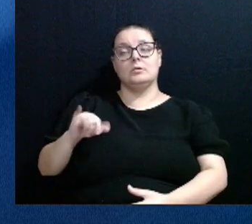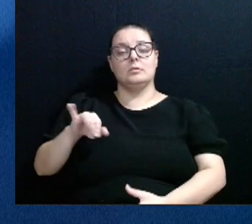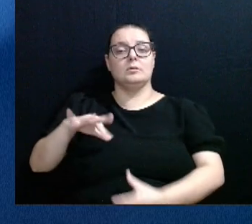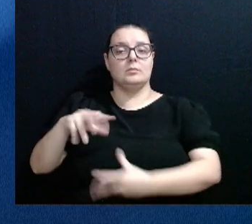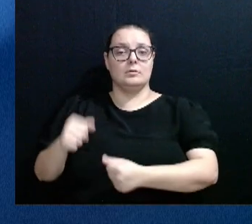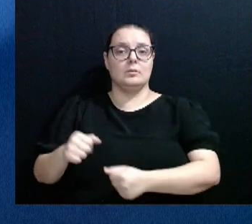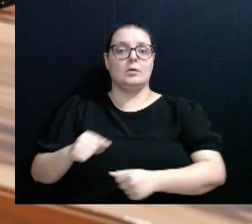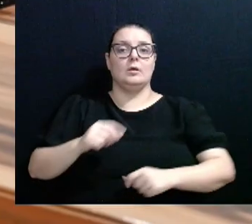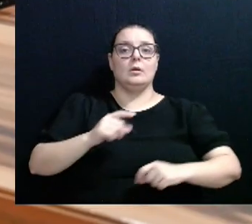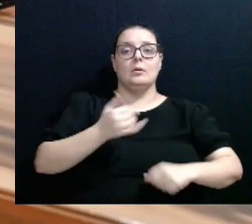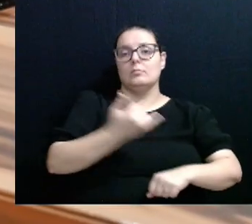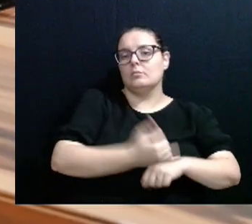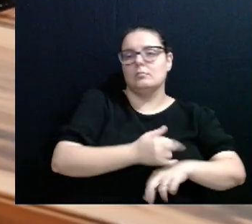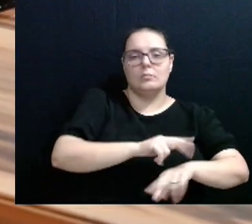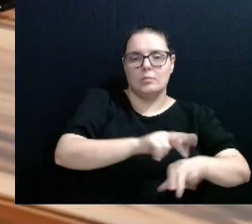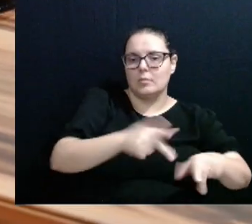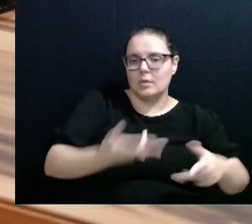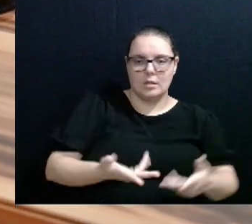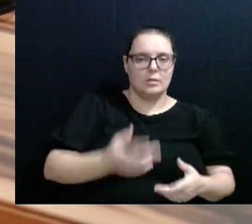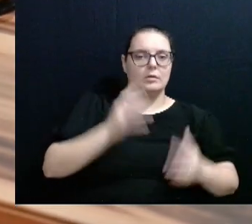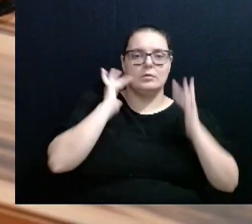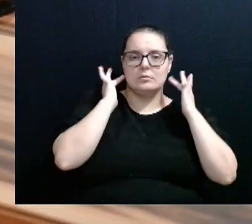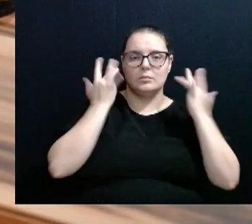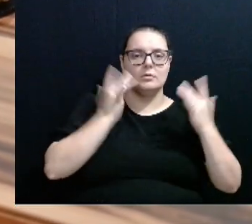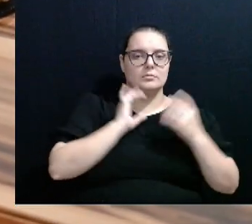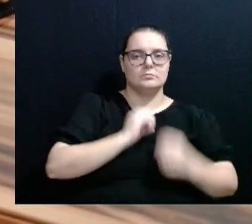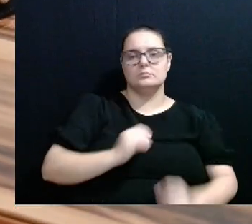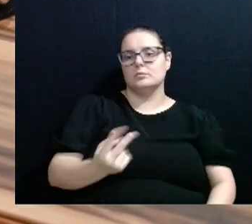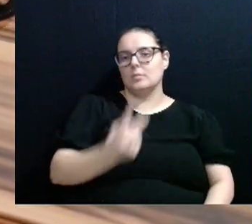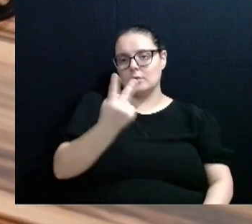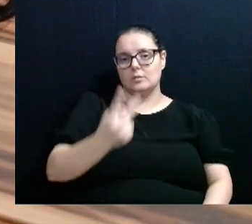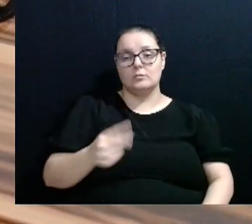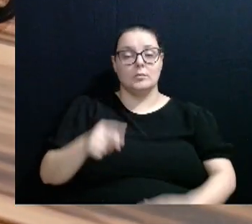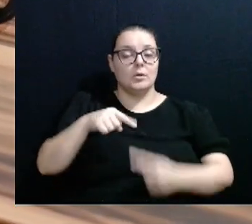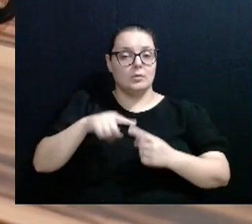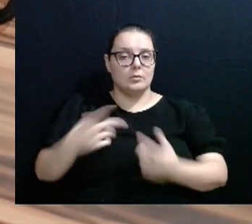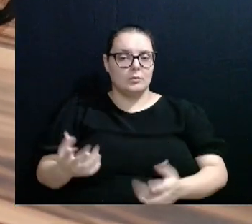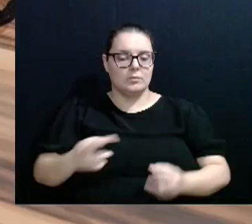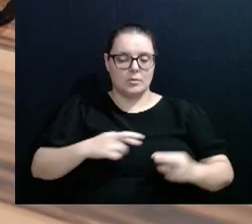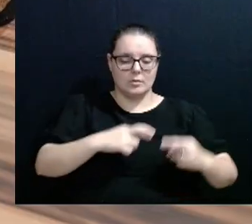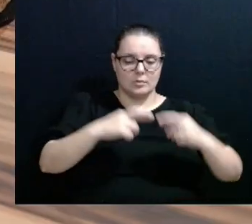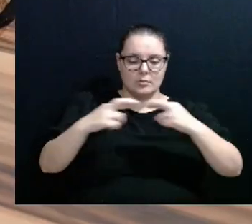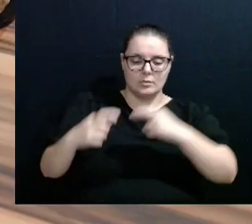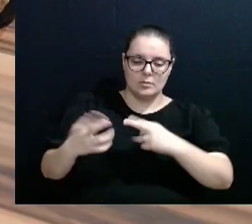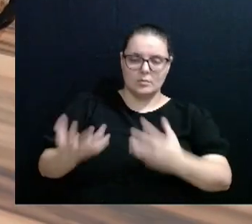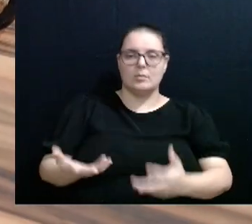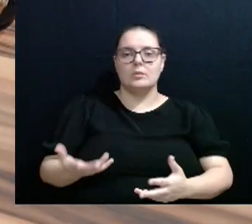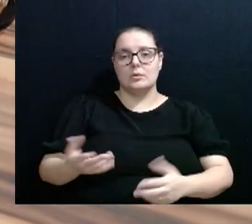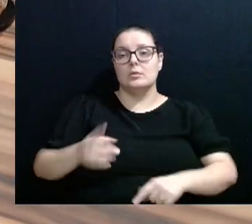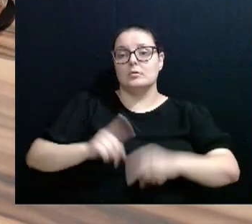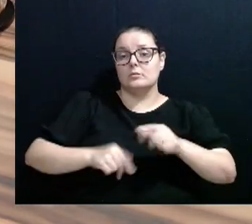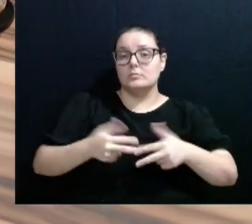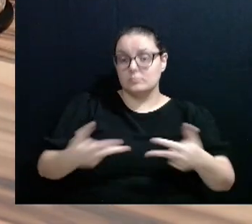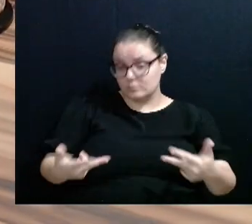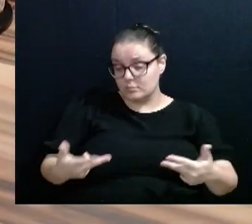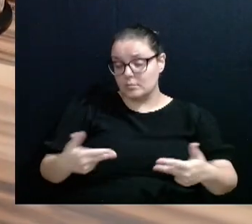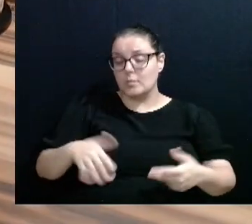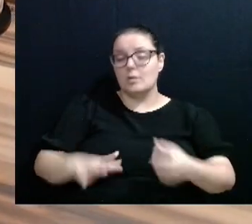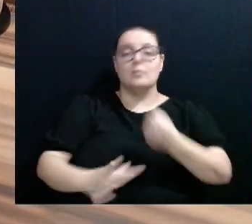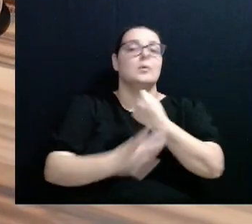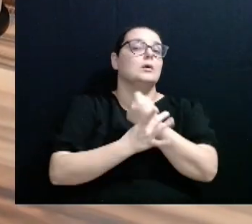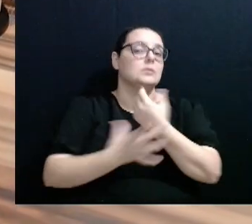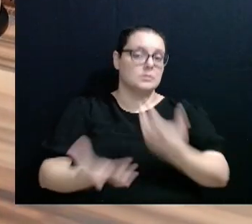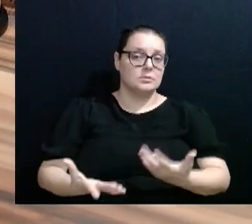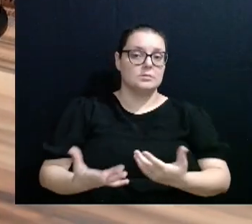alto valor econômico. O objetivo é aumentar a rastreabilidade das operações e garantir mais segurança jurídica